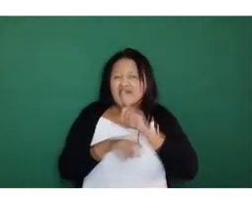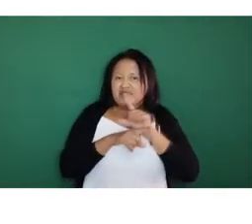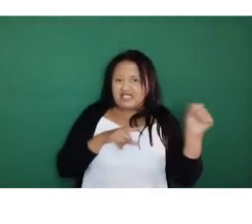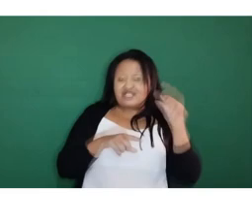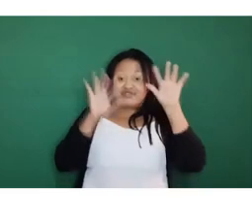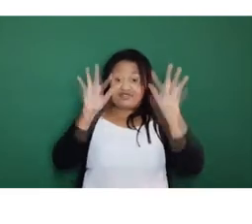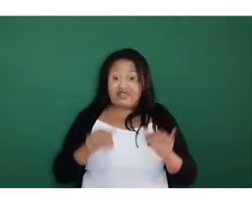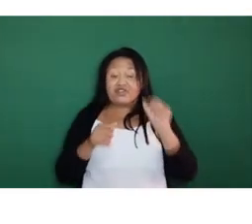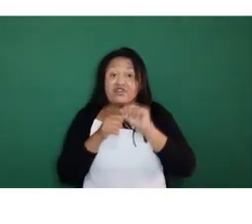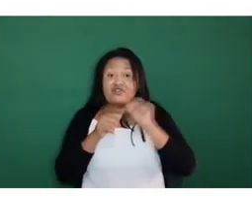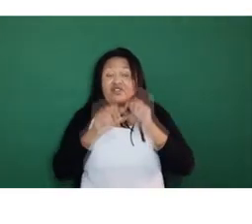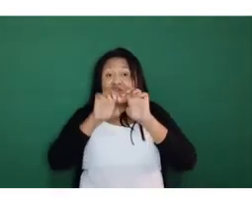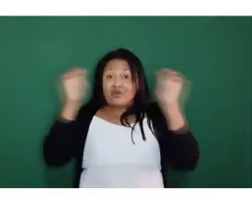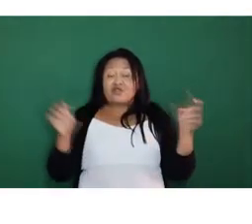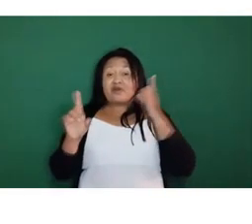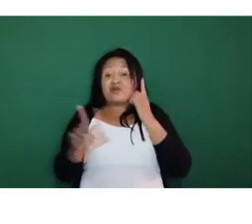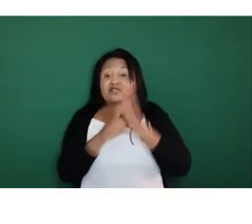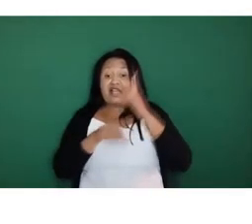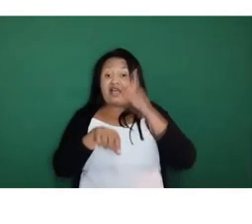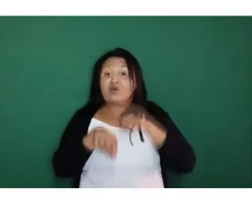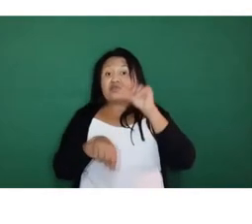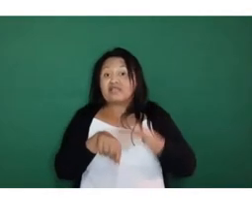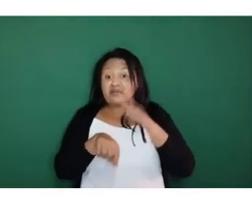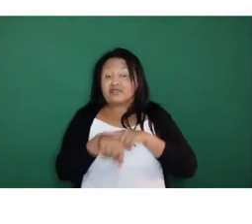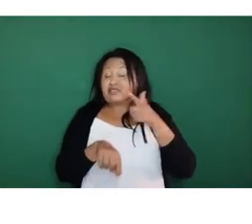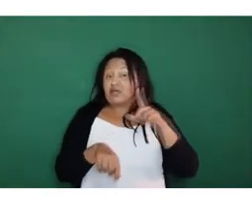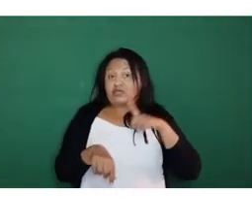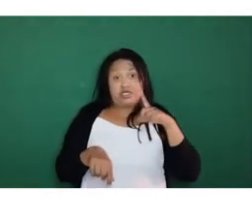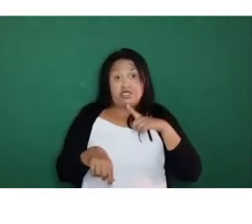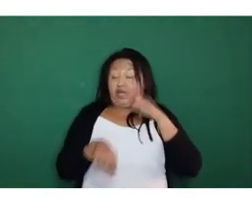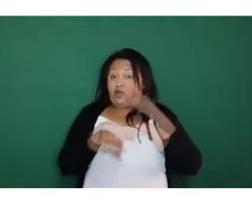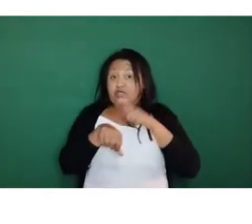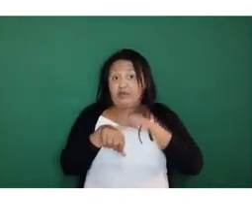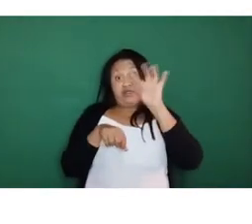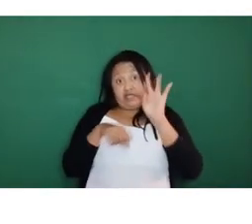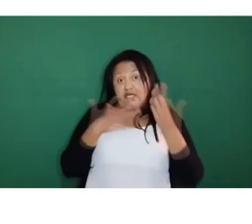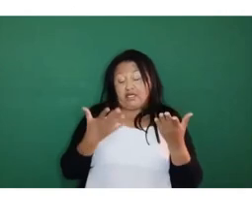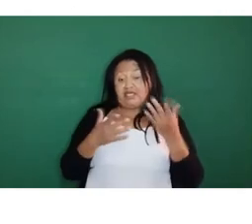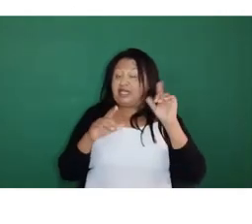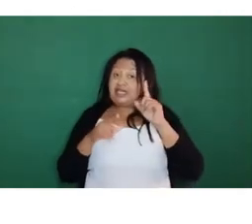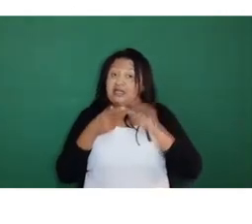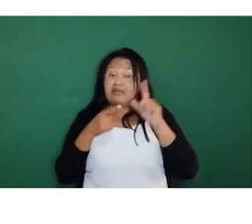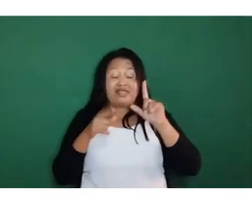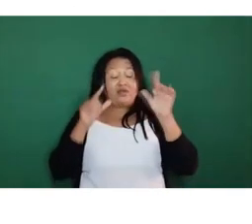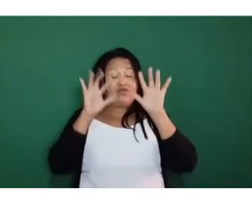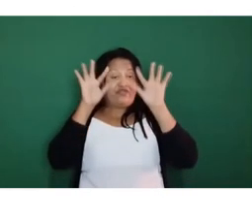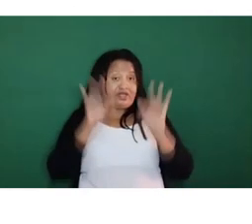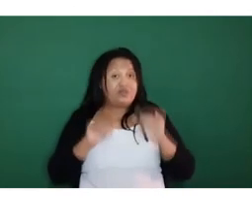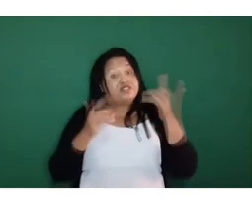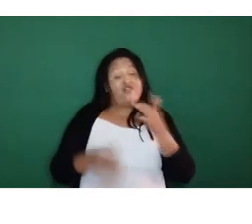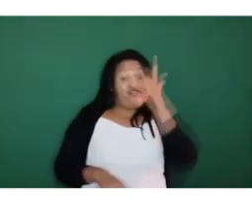uma equação para encontrar o tempo visto que a gente nem tinha um tempo nem a posição final eu achei mais fácil achar o tempo